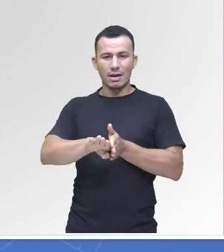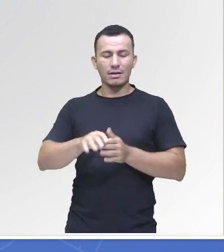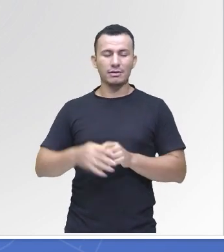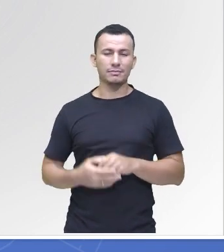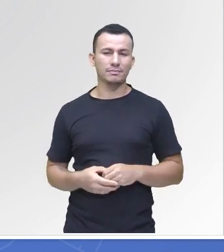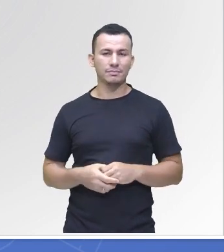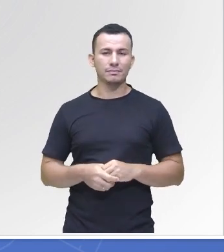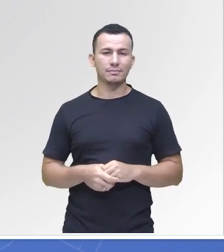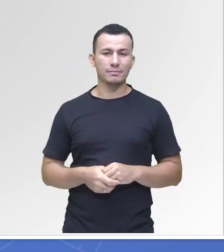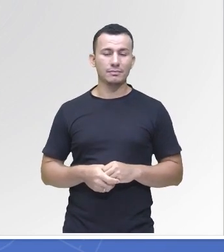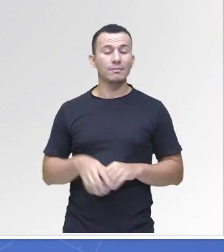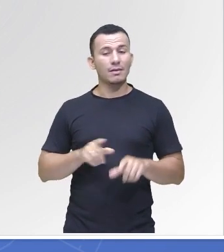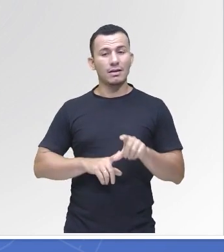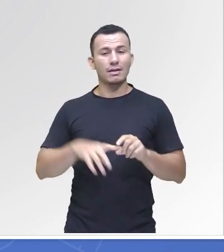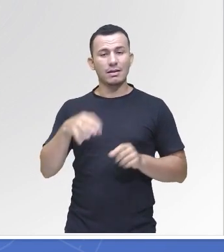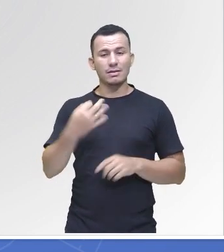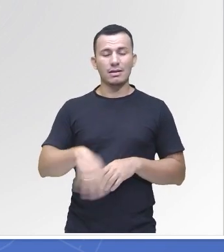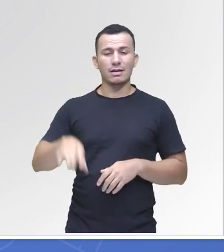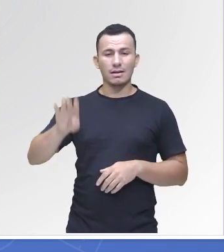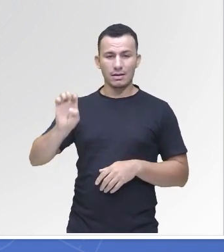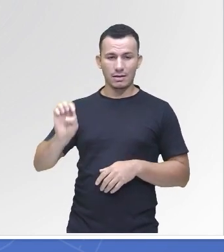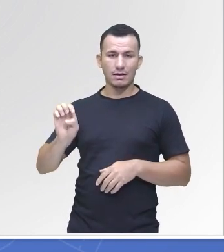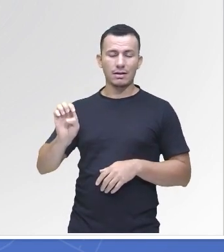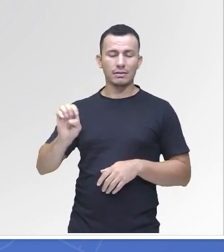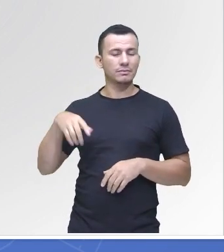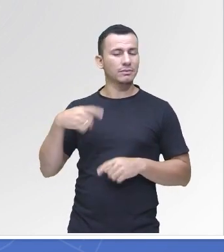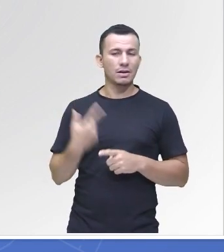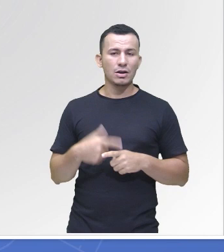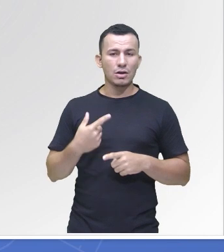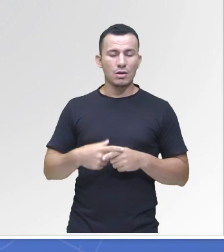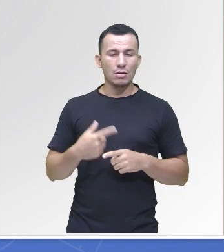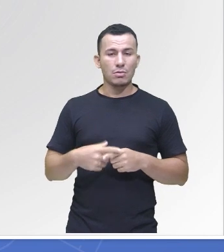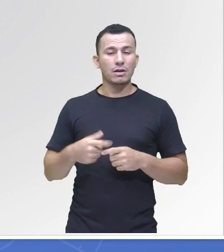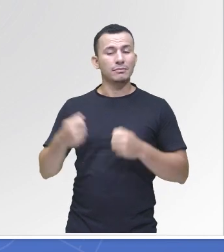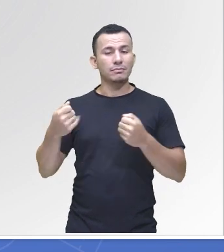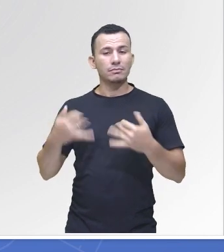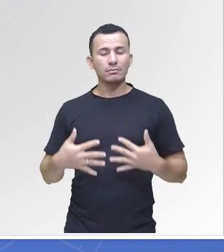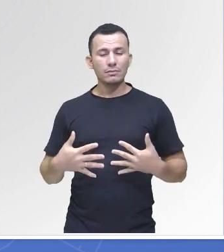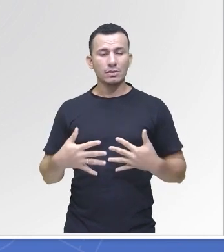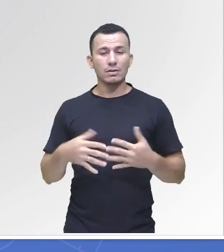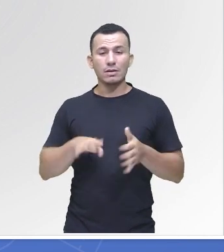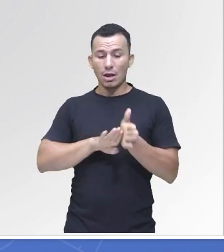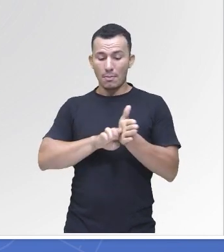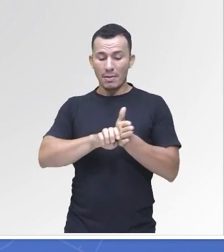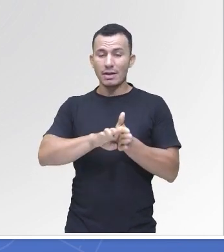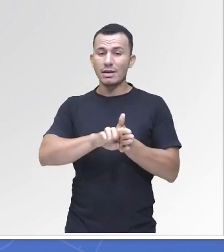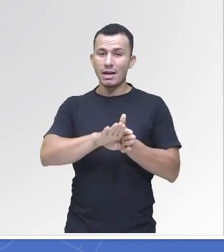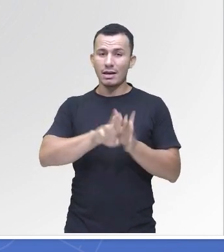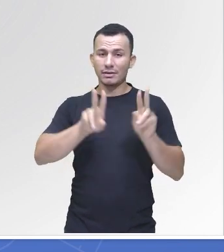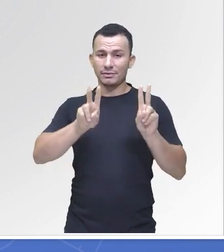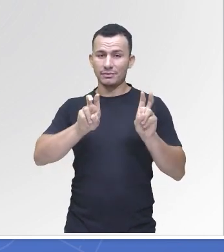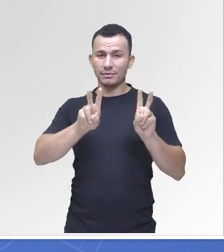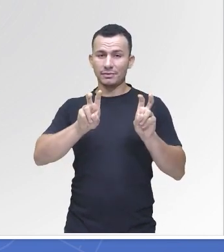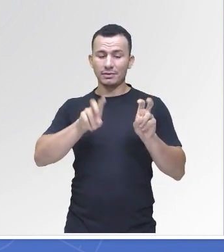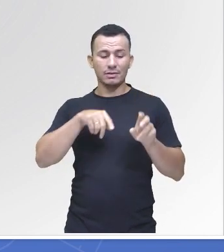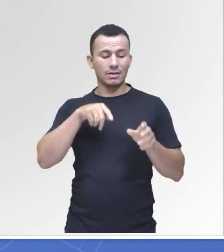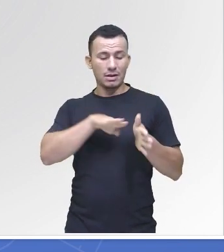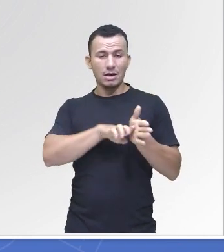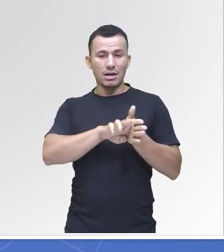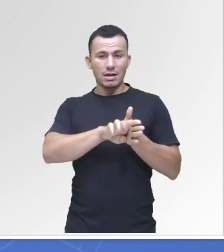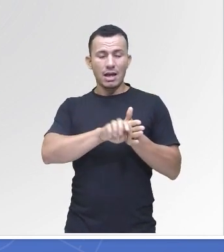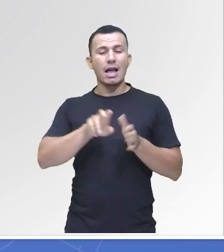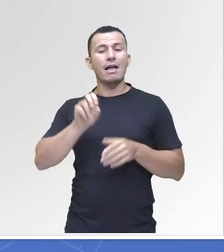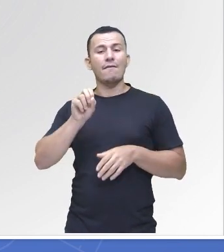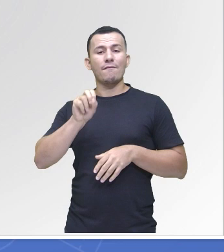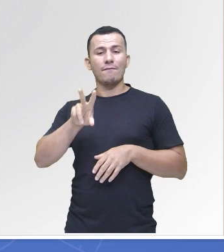correta, que é a alternativa E da primeira questão, porque a gente está falando ali, ó, dos bacteriófagos, que são vírus que